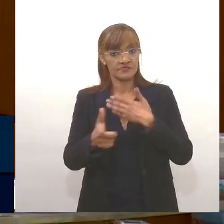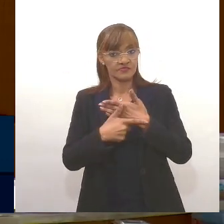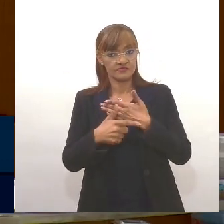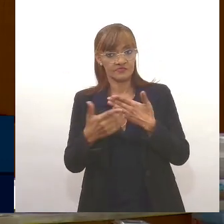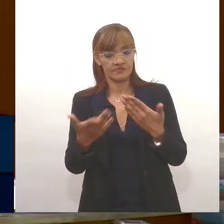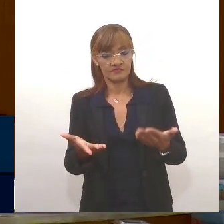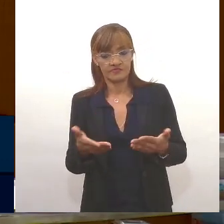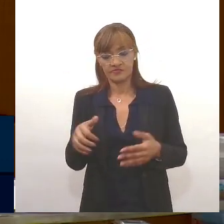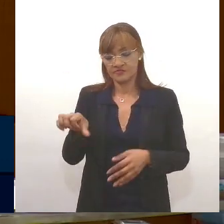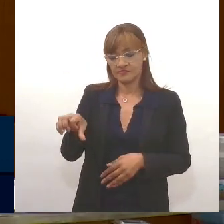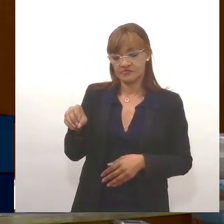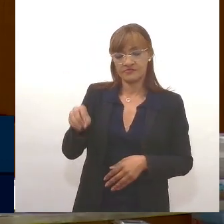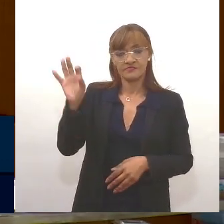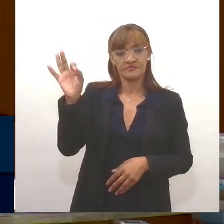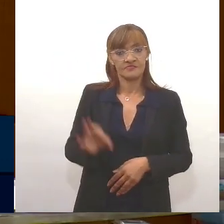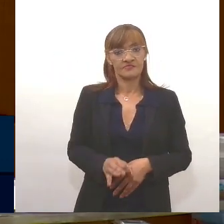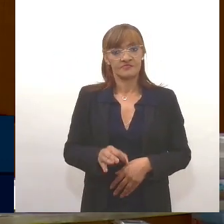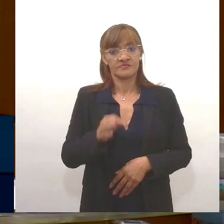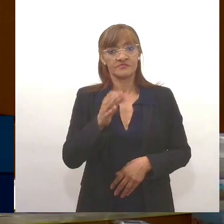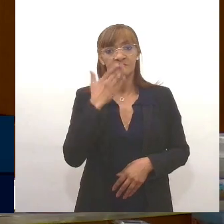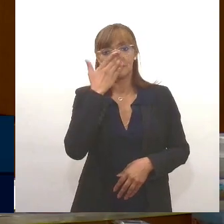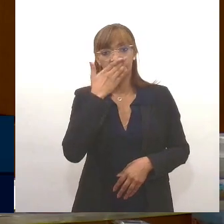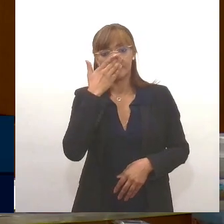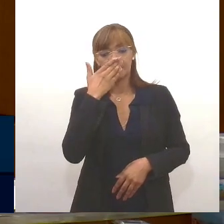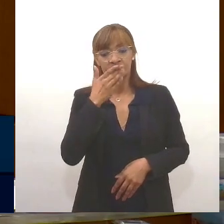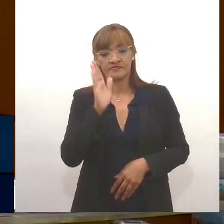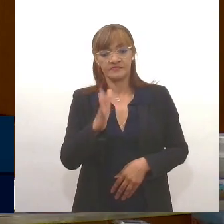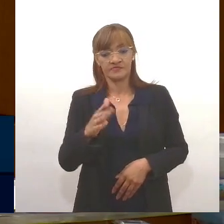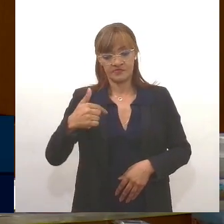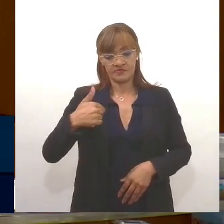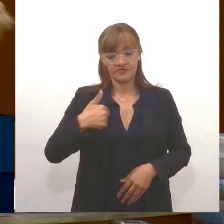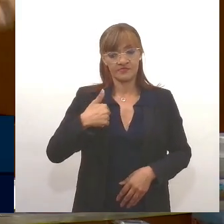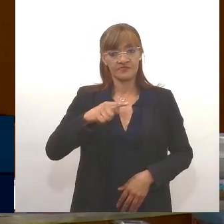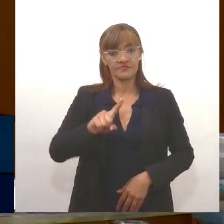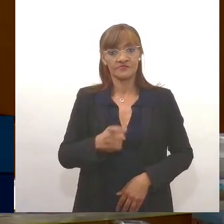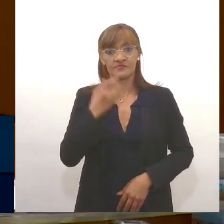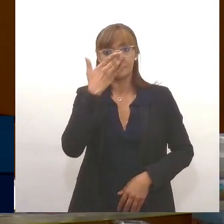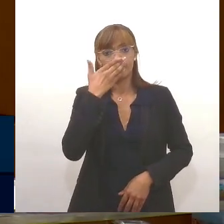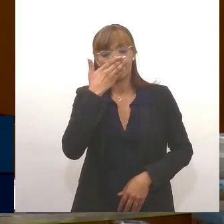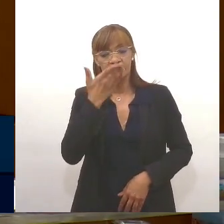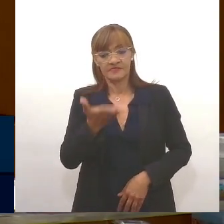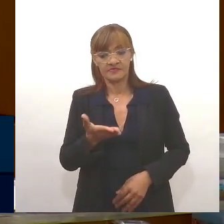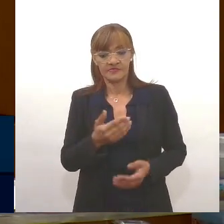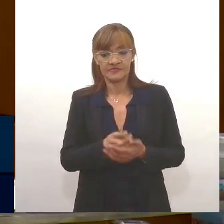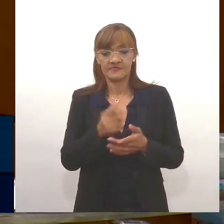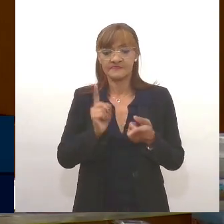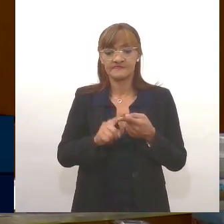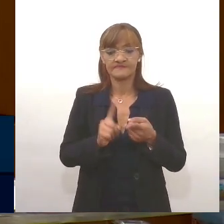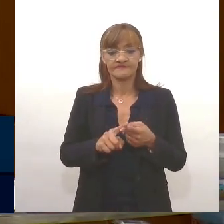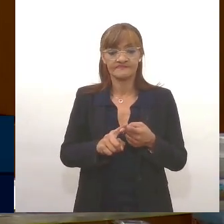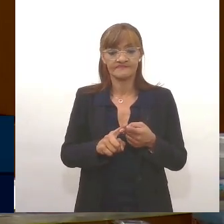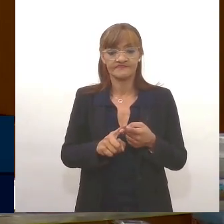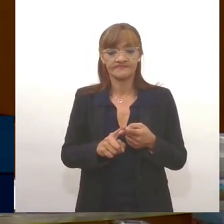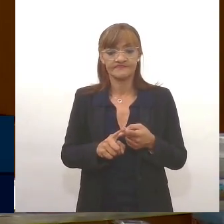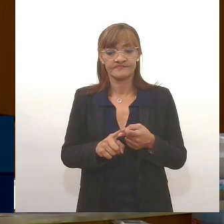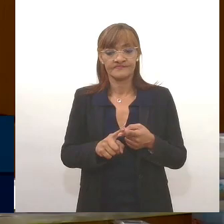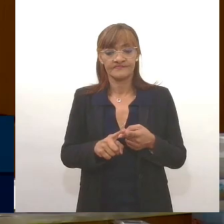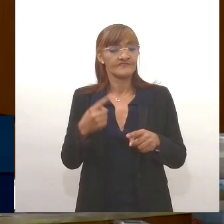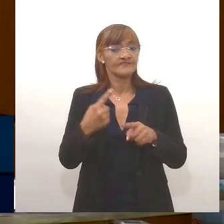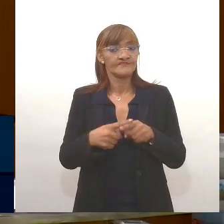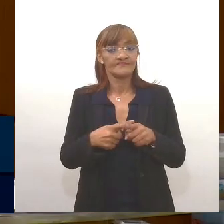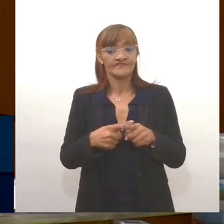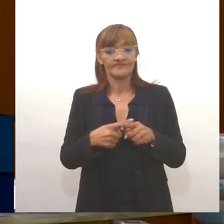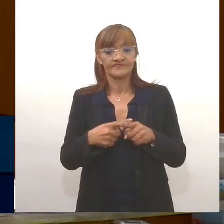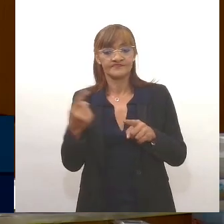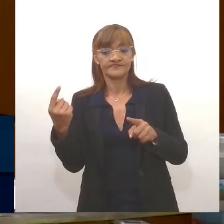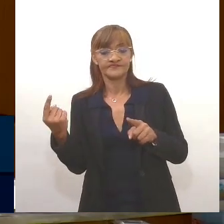prostituição e eu fui uma delas que fui empurrada na prostituição porque eu não tinha referência né de